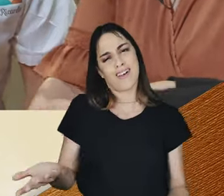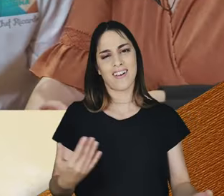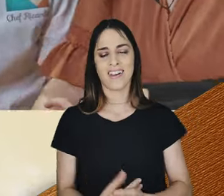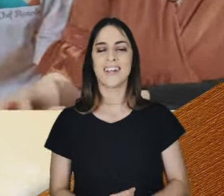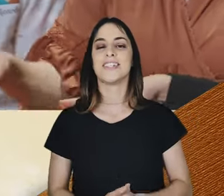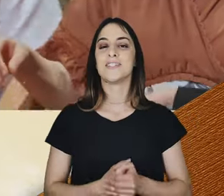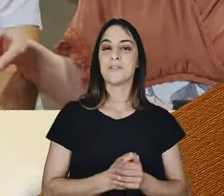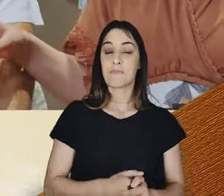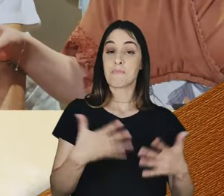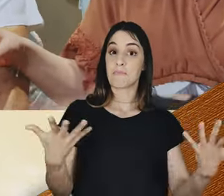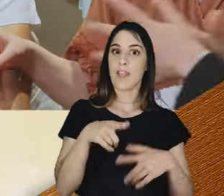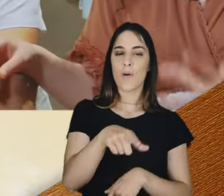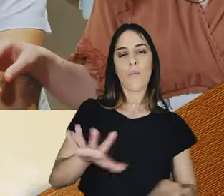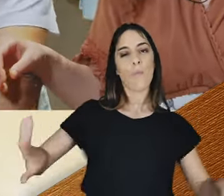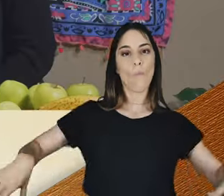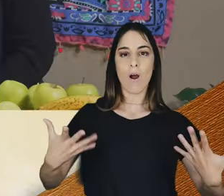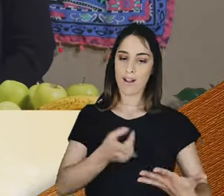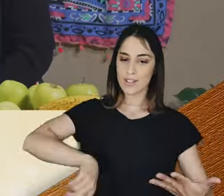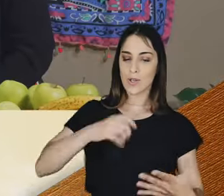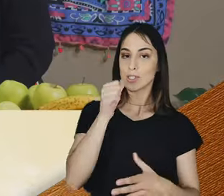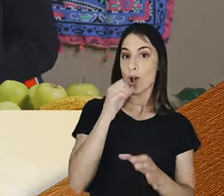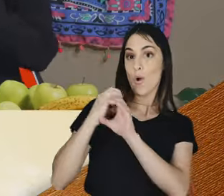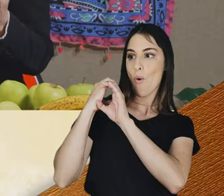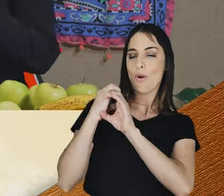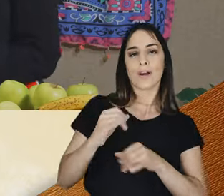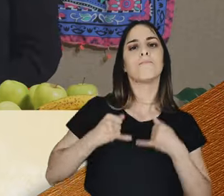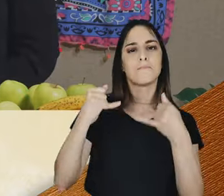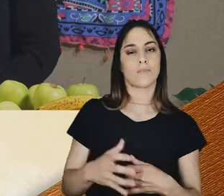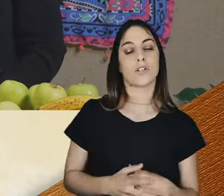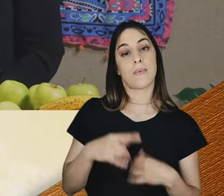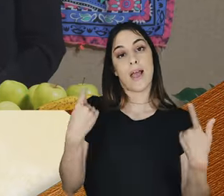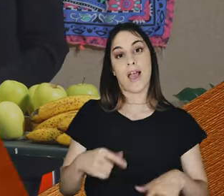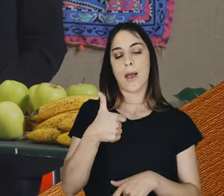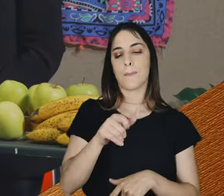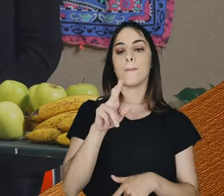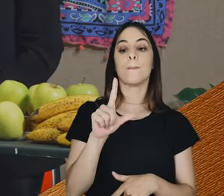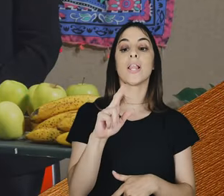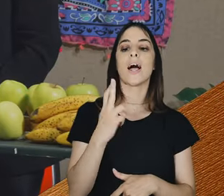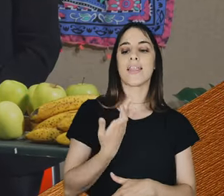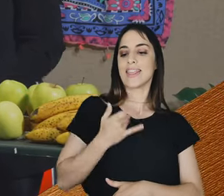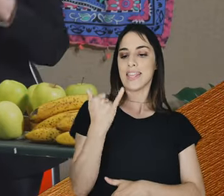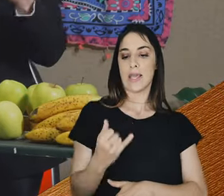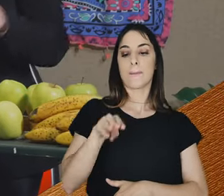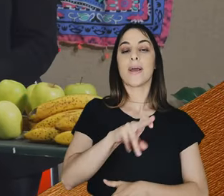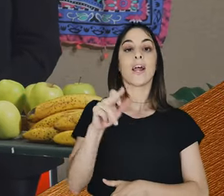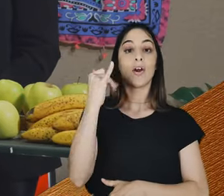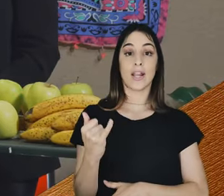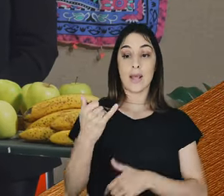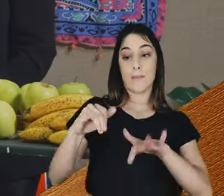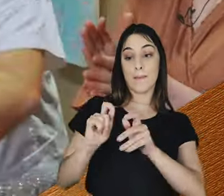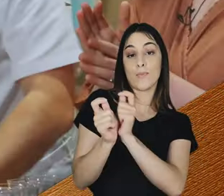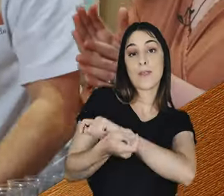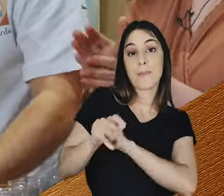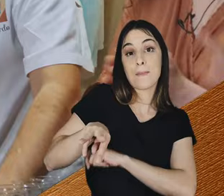parece. E qual é o próximo cocktail, Marta? Então, o próximo cocktail é um Bloody Mary, mas como sou eu a fazer, vou-lhe chamar Bloody